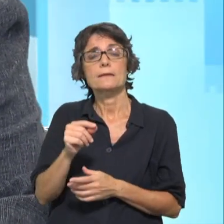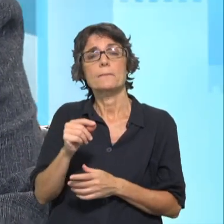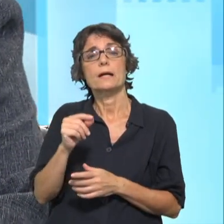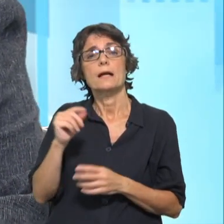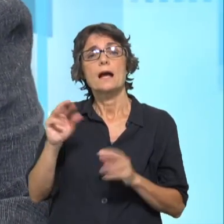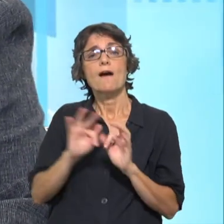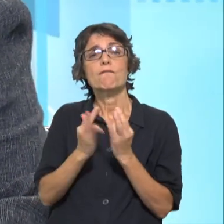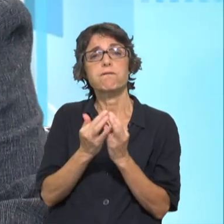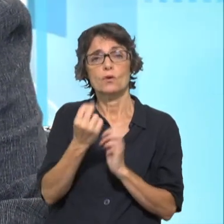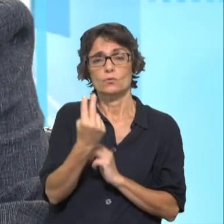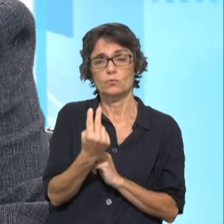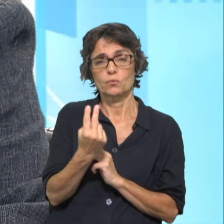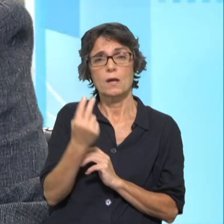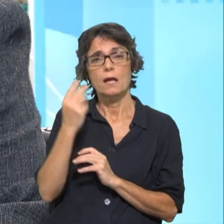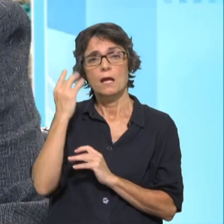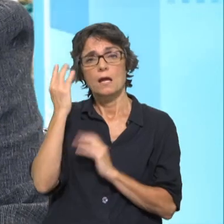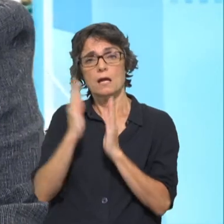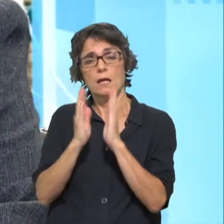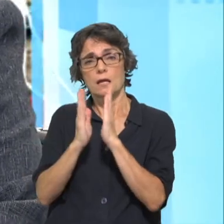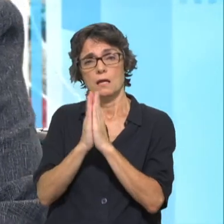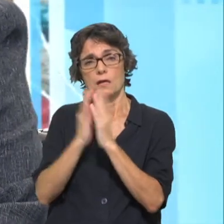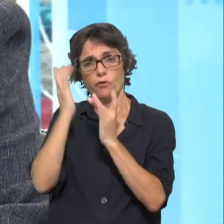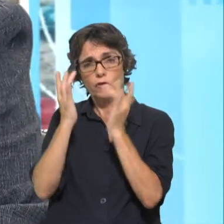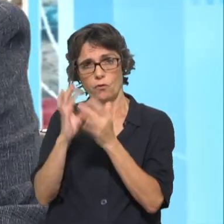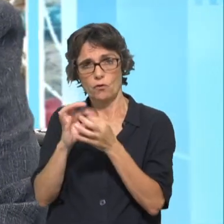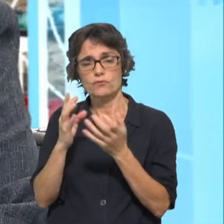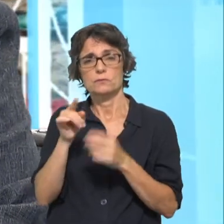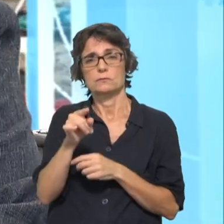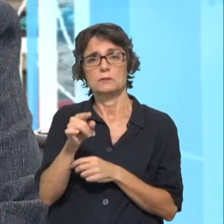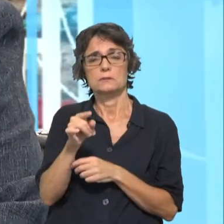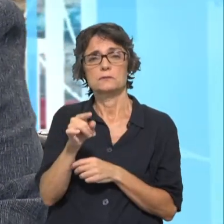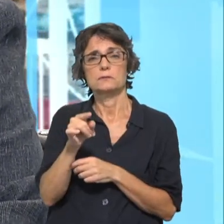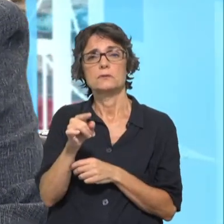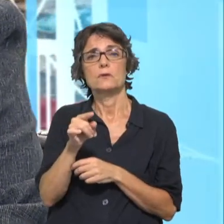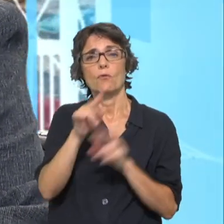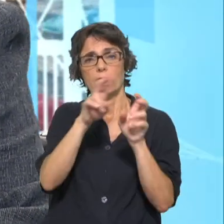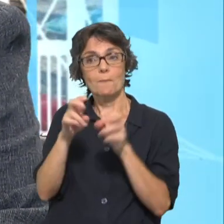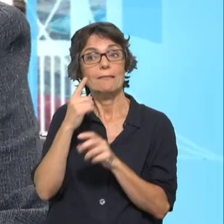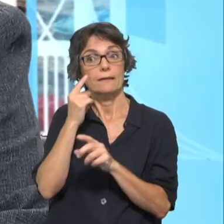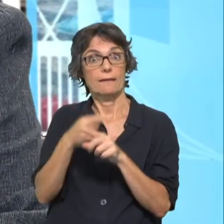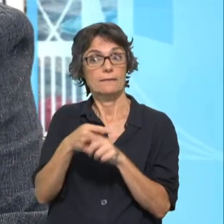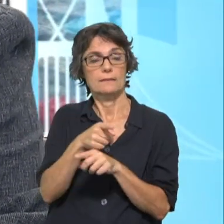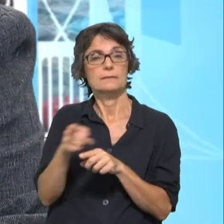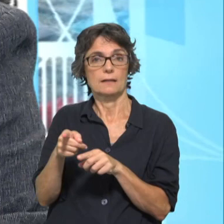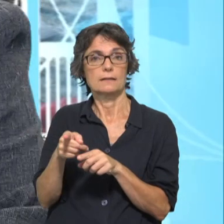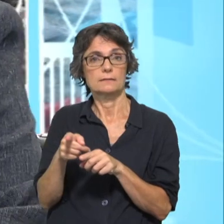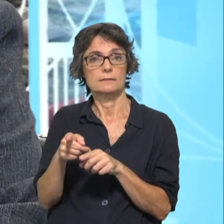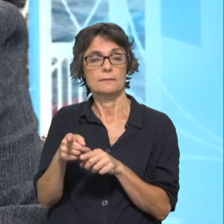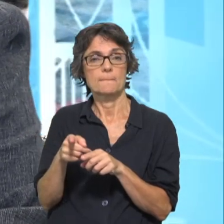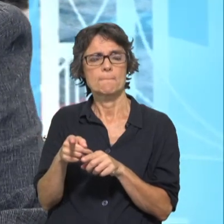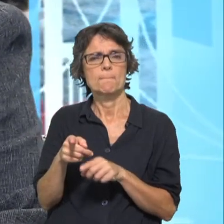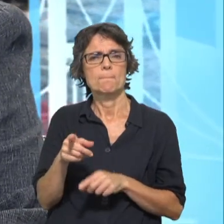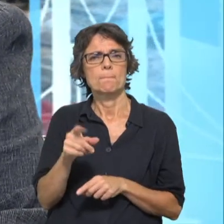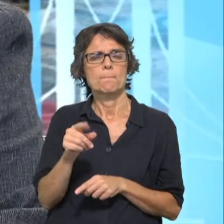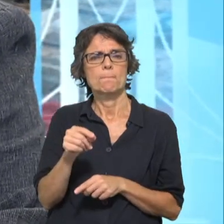que me parecem interessantes, porque mesmo durante os trabalhos veio uma reflexão teológica sobre o que são os temas, mas mais importante para mim talvez possa